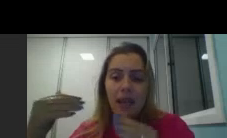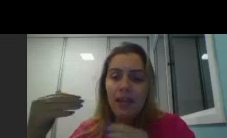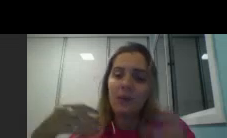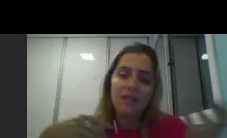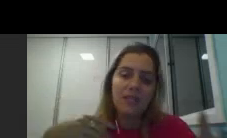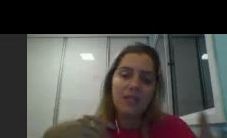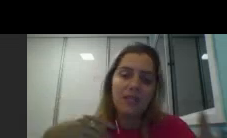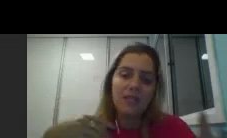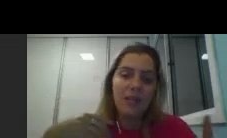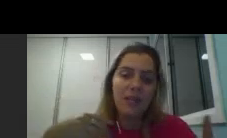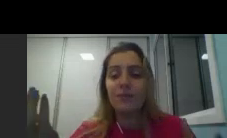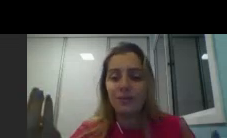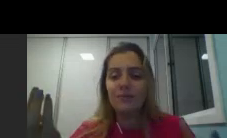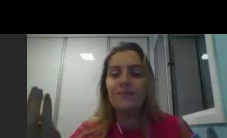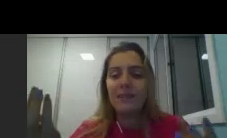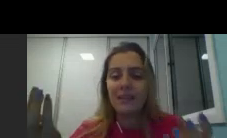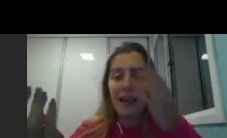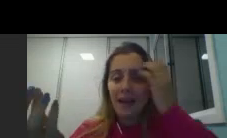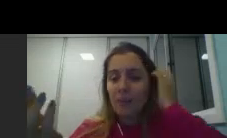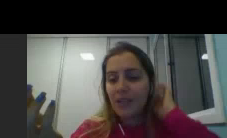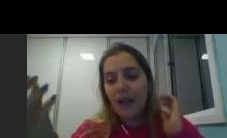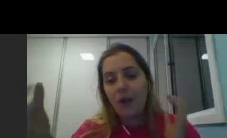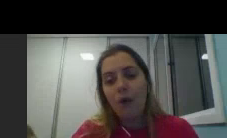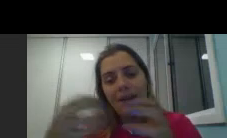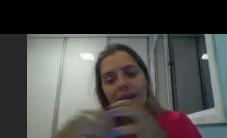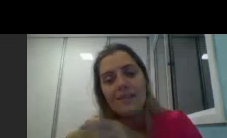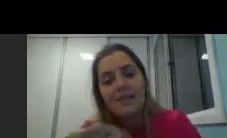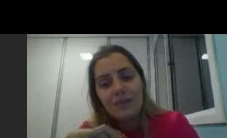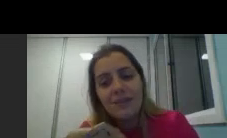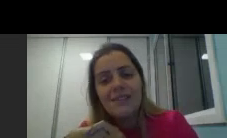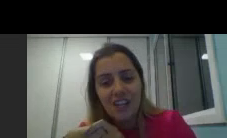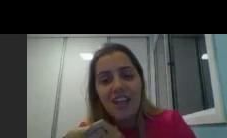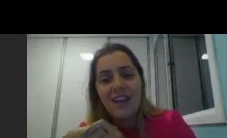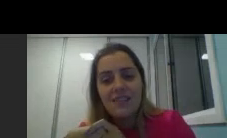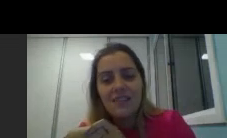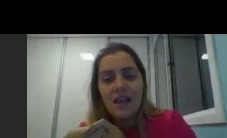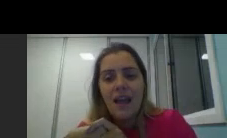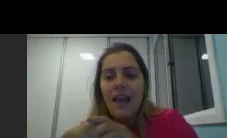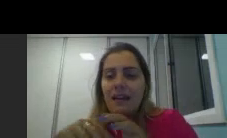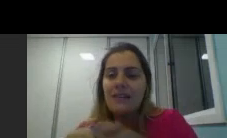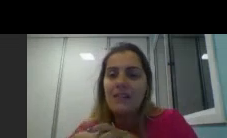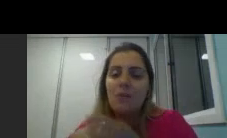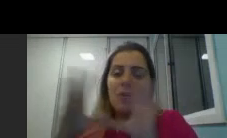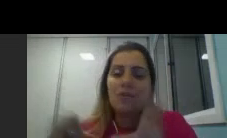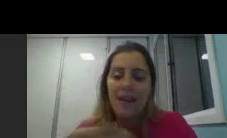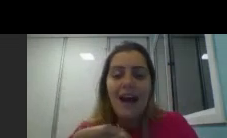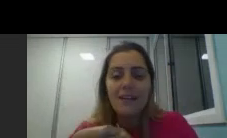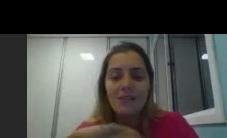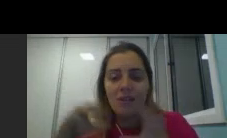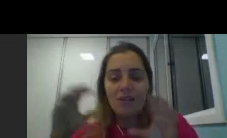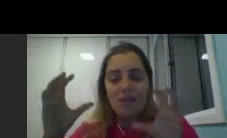discrepância entre, por exemplo, um filho e outro, tá? Porque a combinação desses genes, elas são muito variadas, quando nós